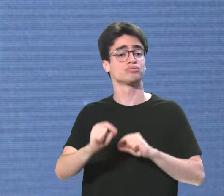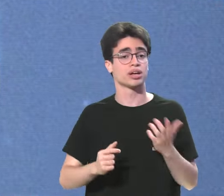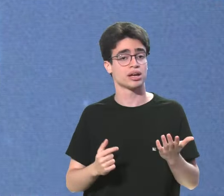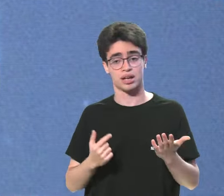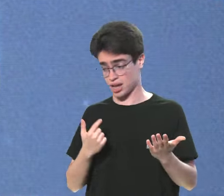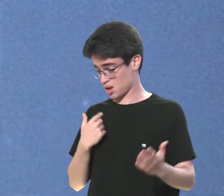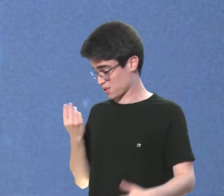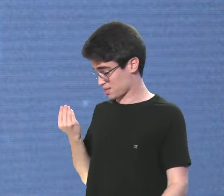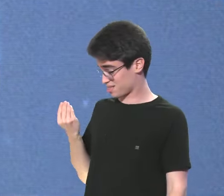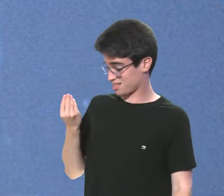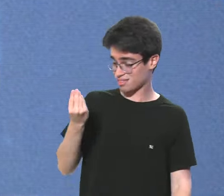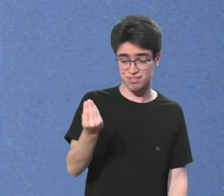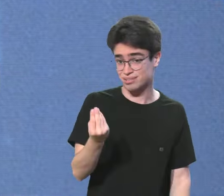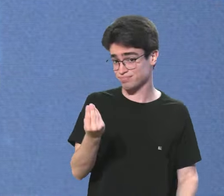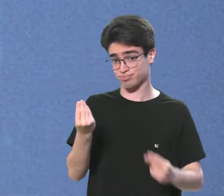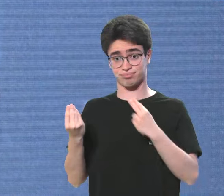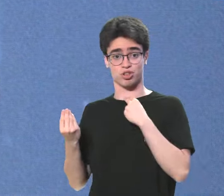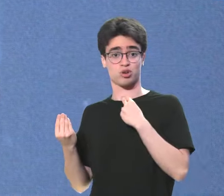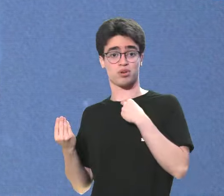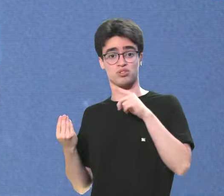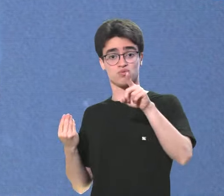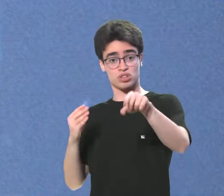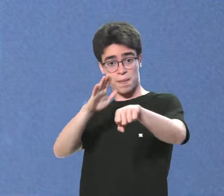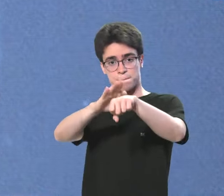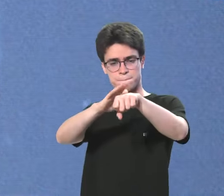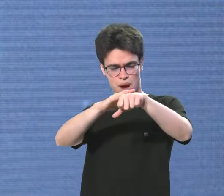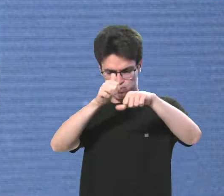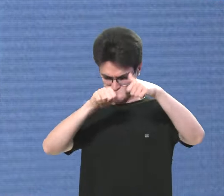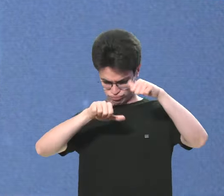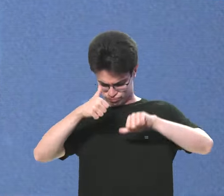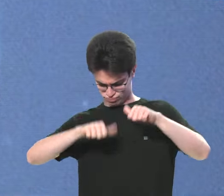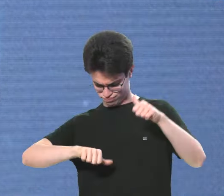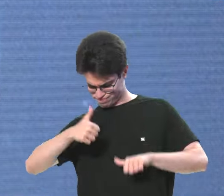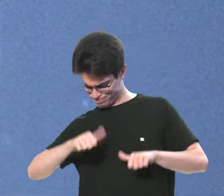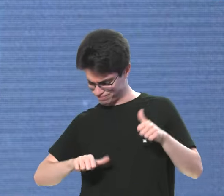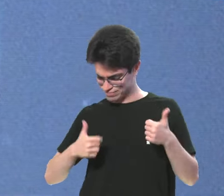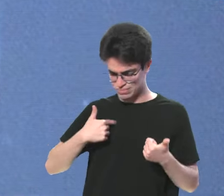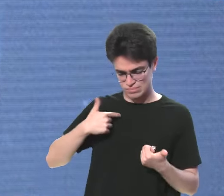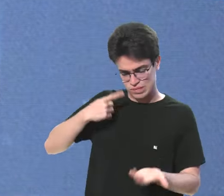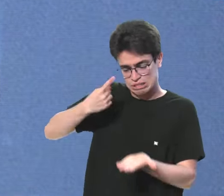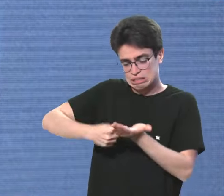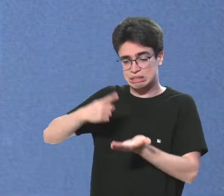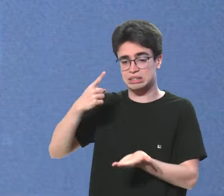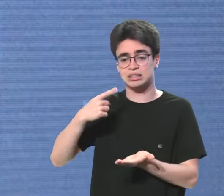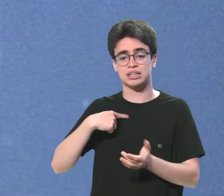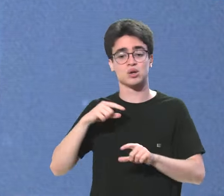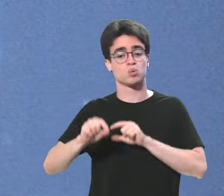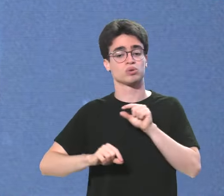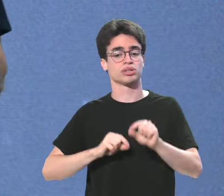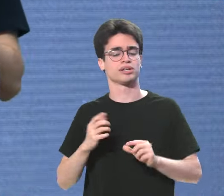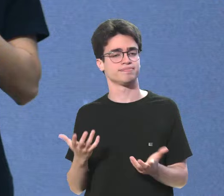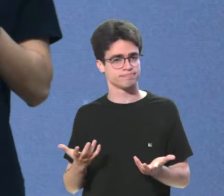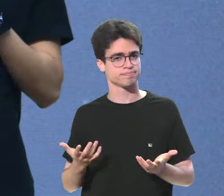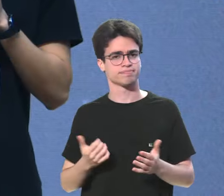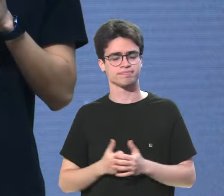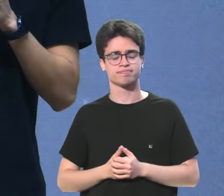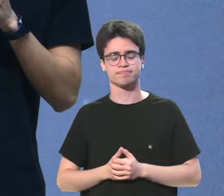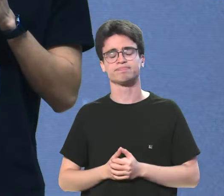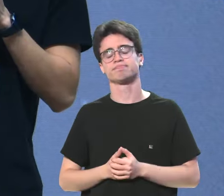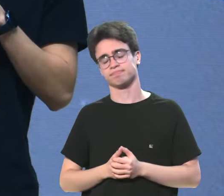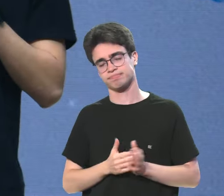dar isso você vai analisar a tua vida e decidir o que você tem que fazer hoje existe uma palavra